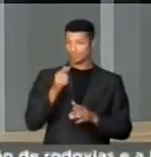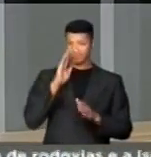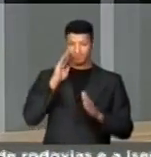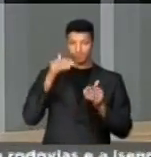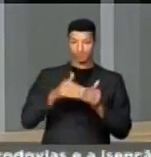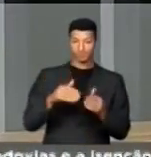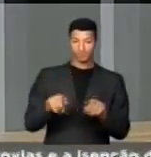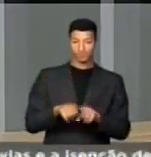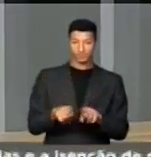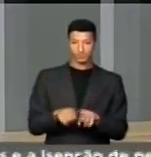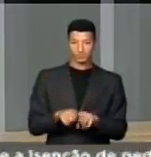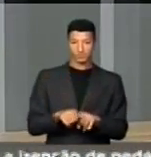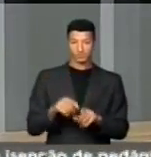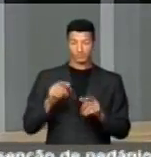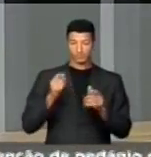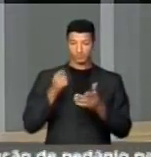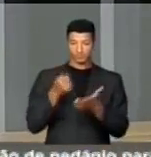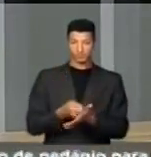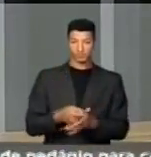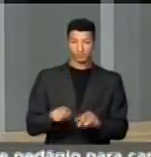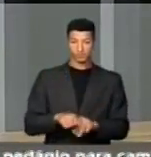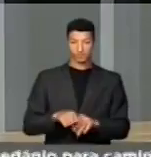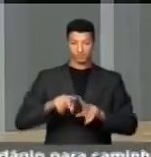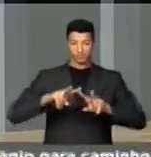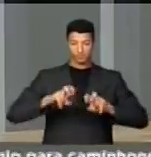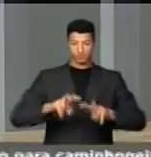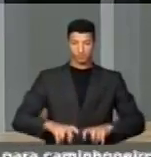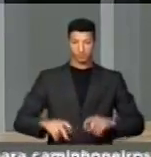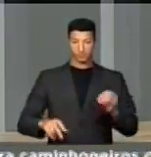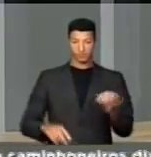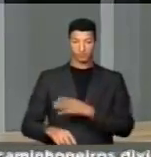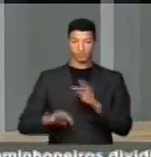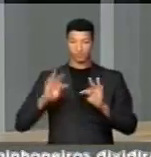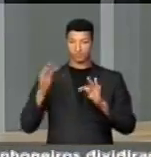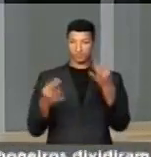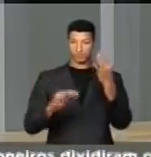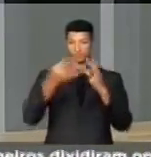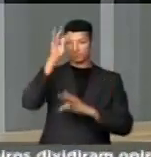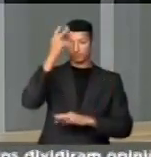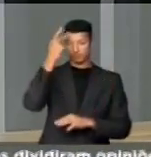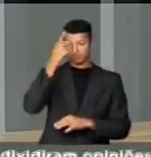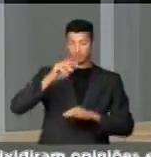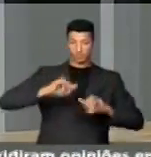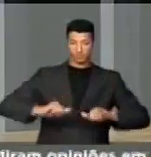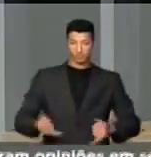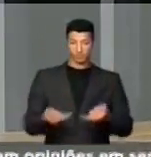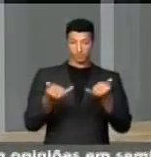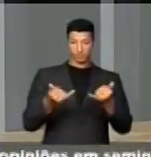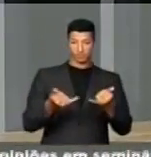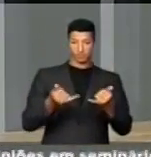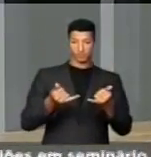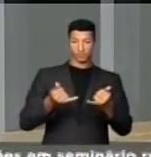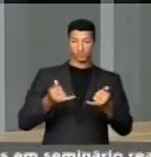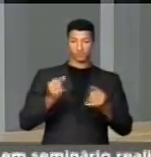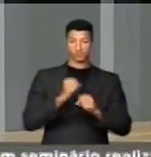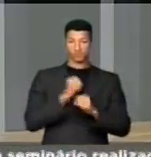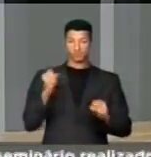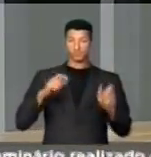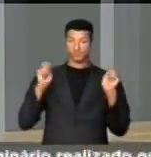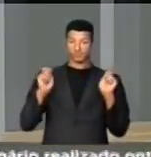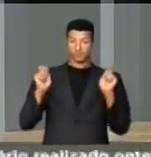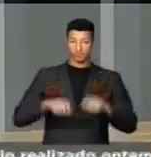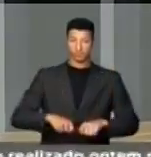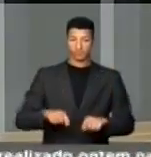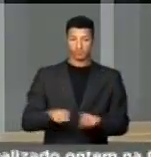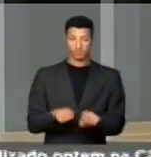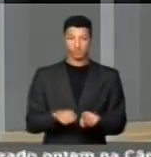incisiva, inclusive apostando e investindo em novas tecnologias para aproveitar o seu extraordinário